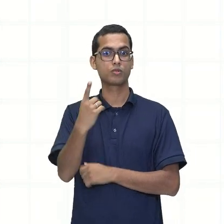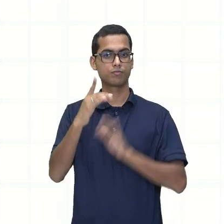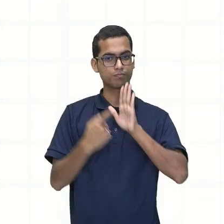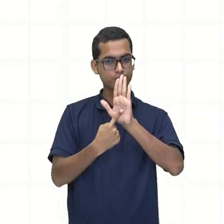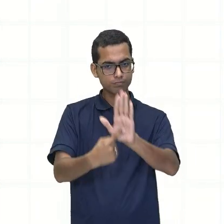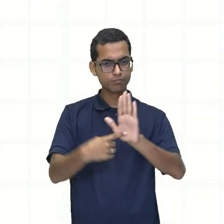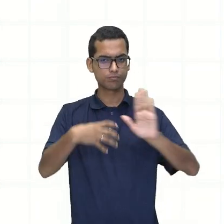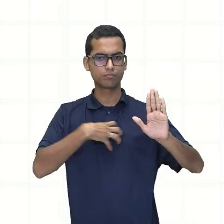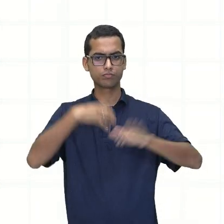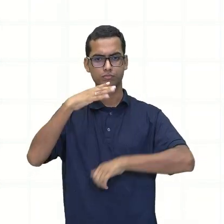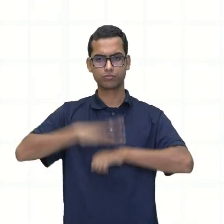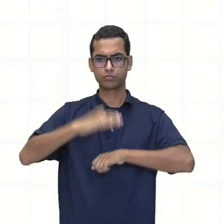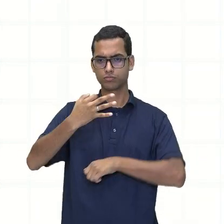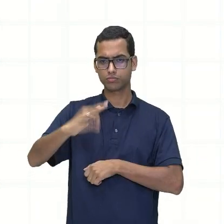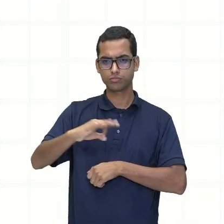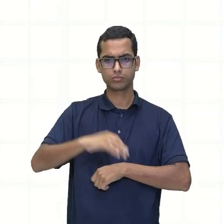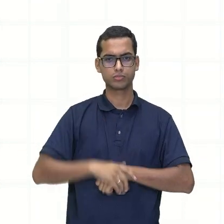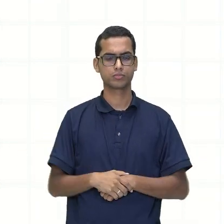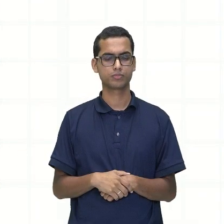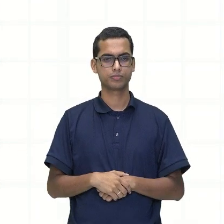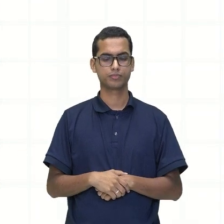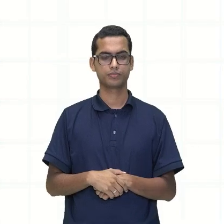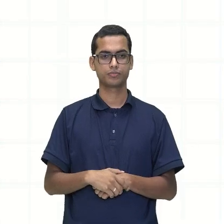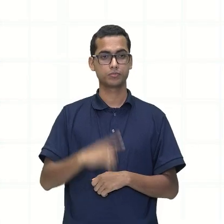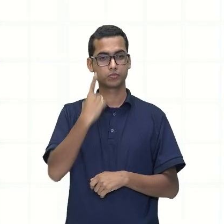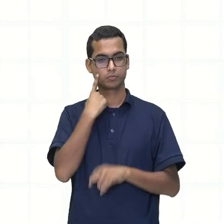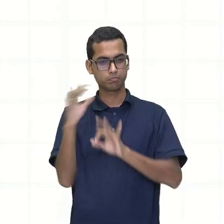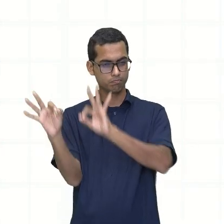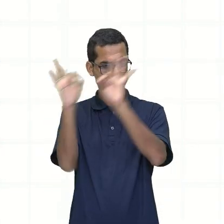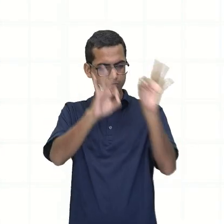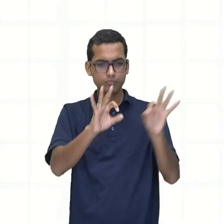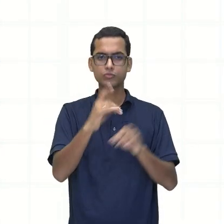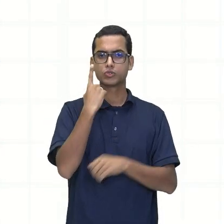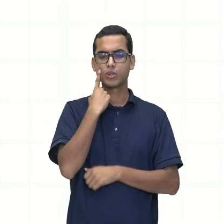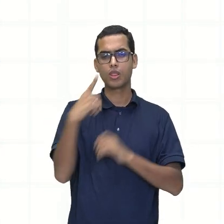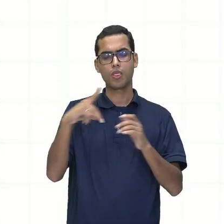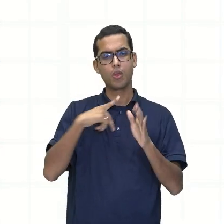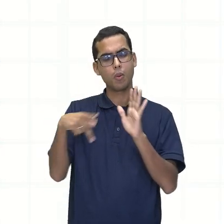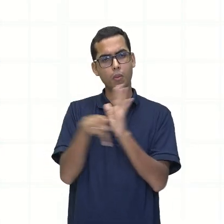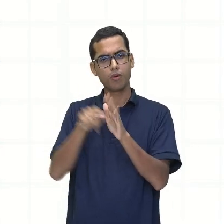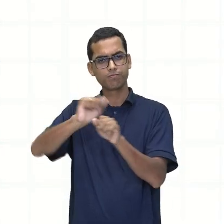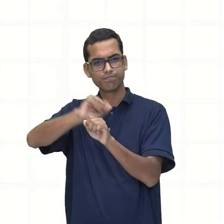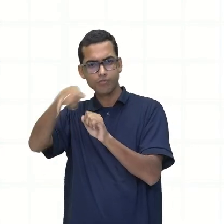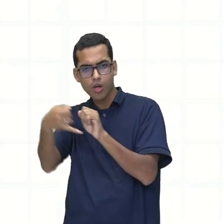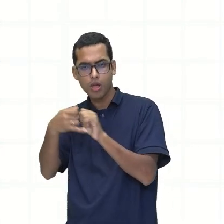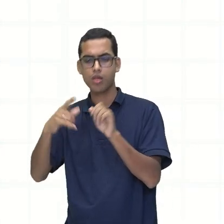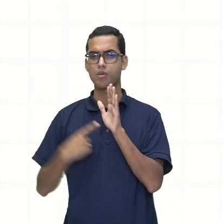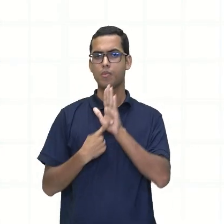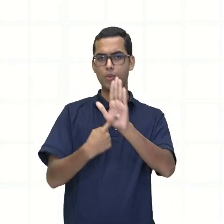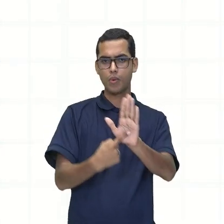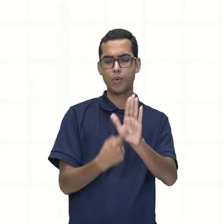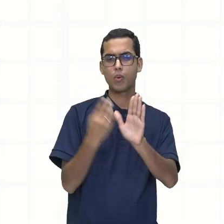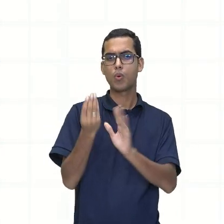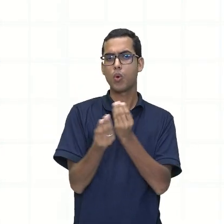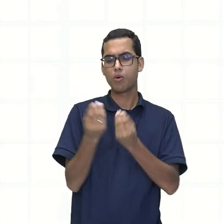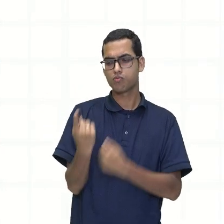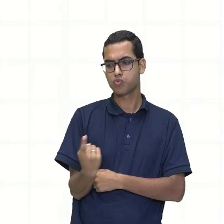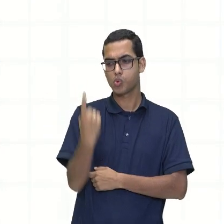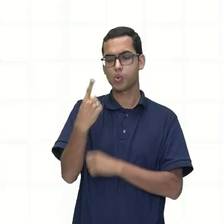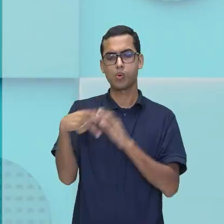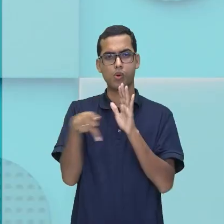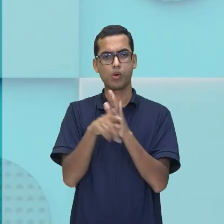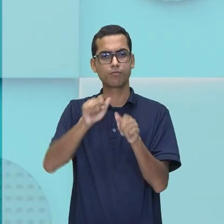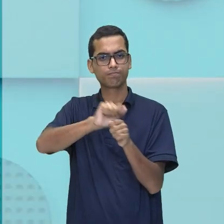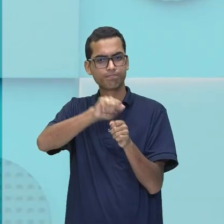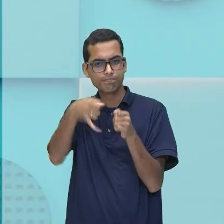forma, tá bom? Então, aqui acontece isso, né? Da gente ter o adjetivo uniforme quando a gente tem um único adjetivo que